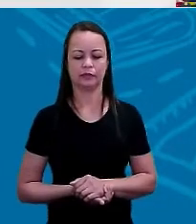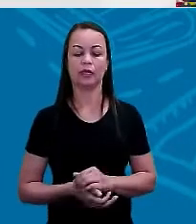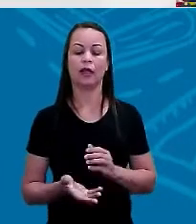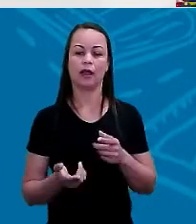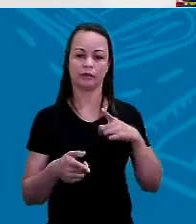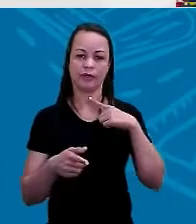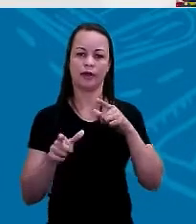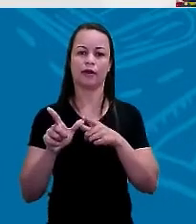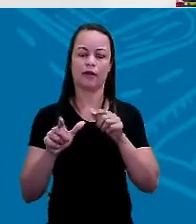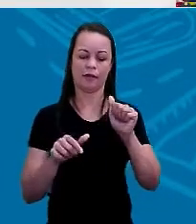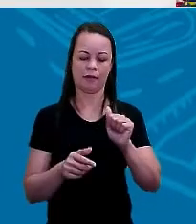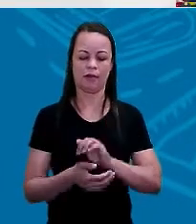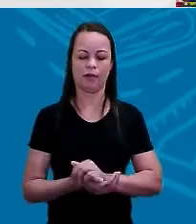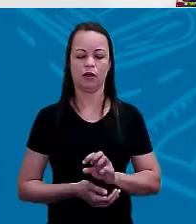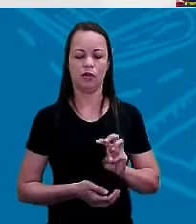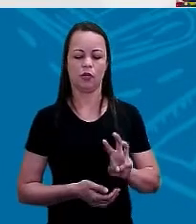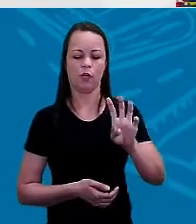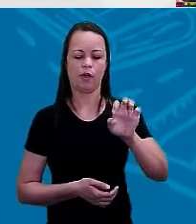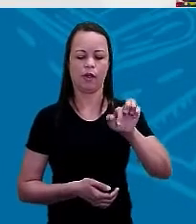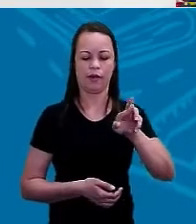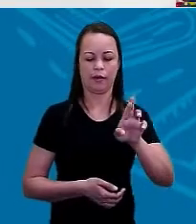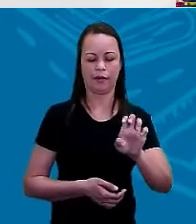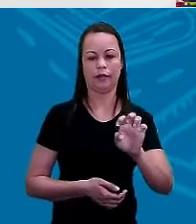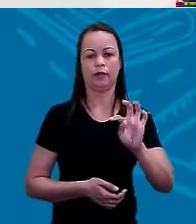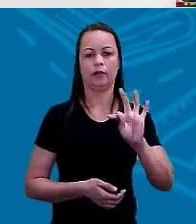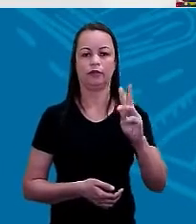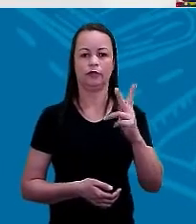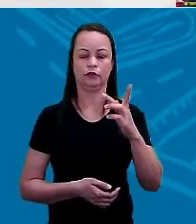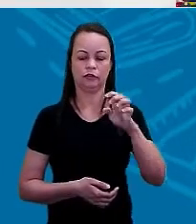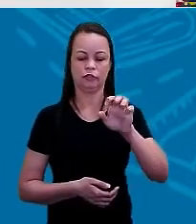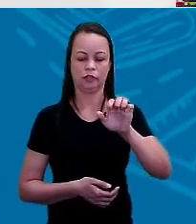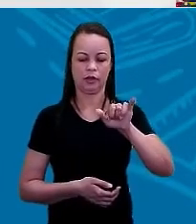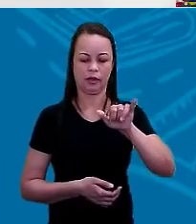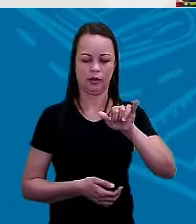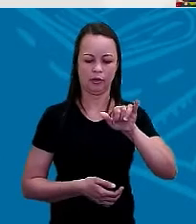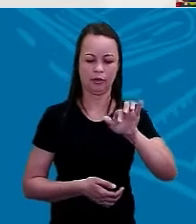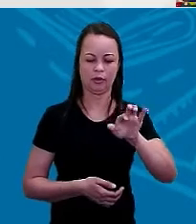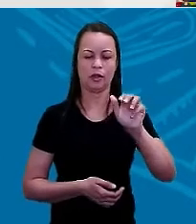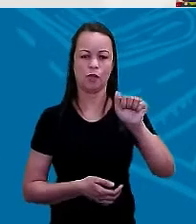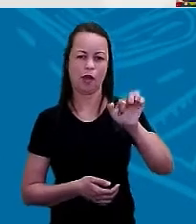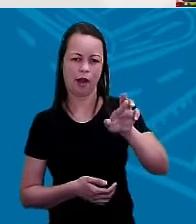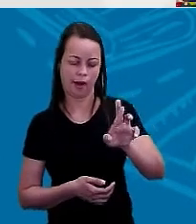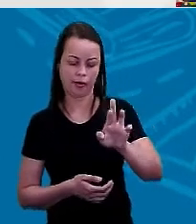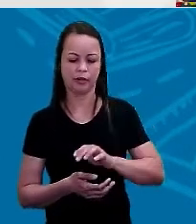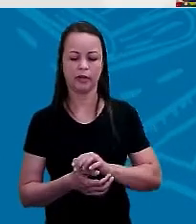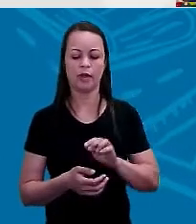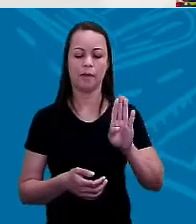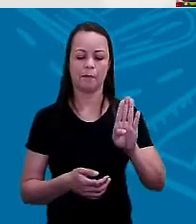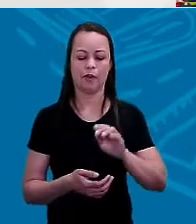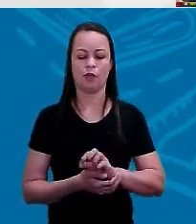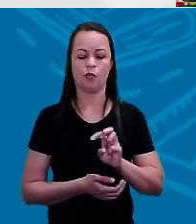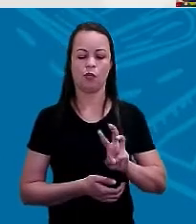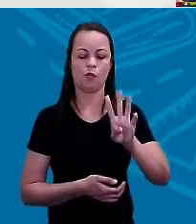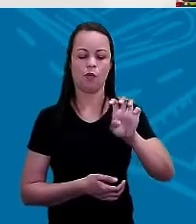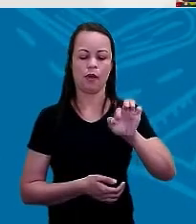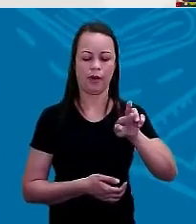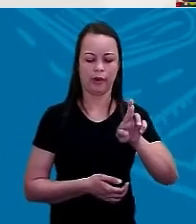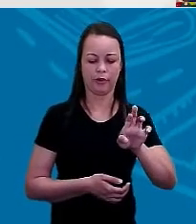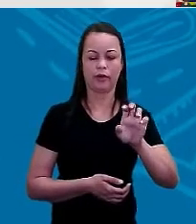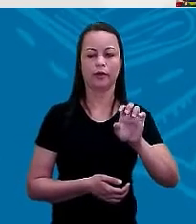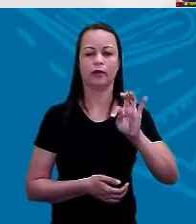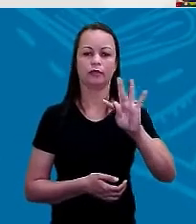ver. They were traveling. They were traveling and with